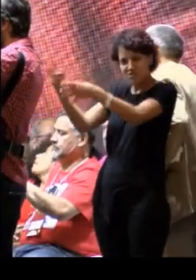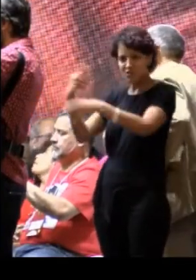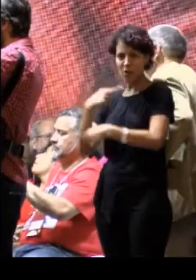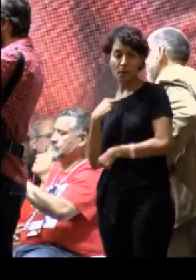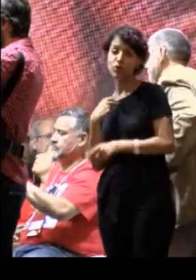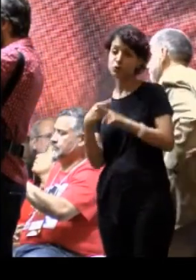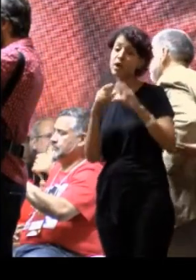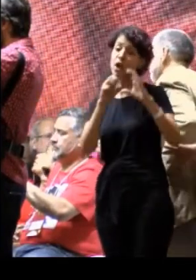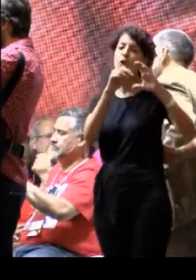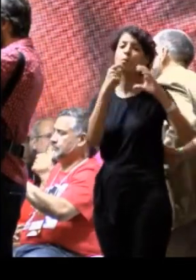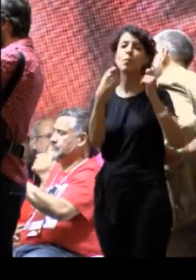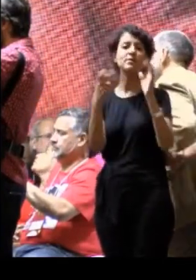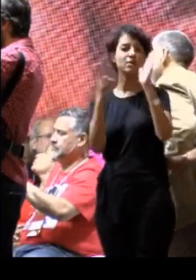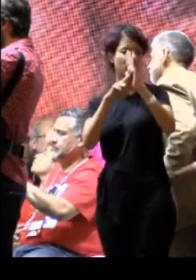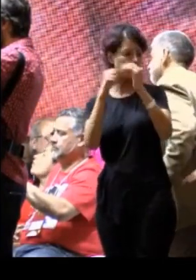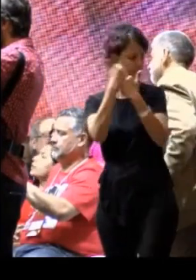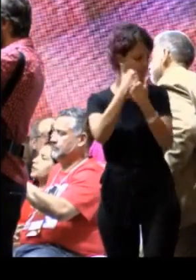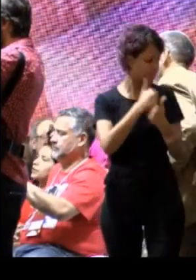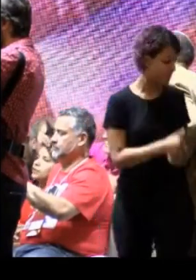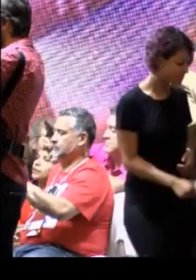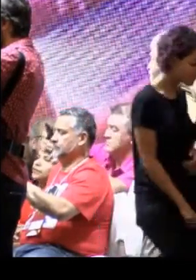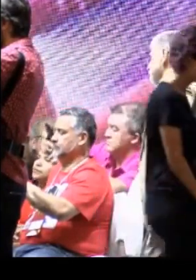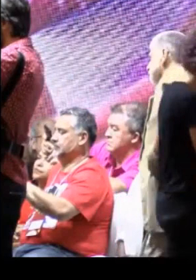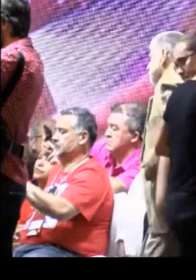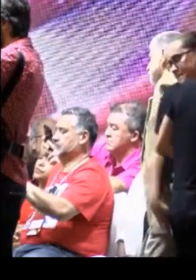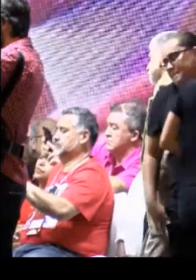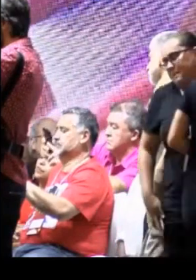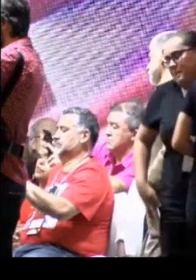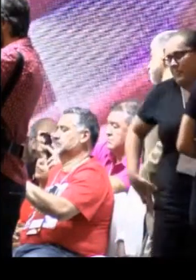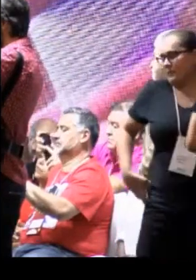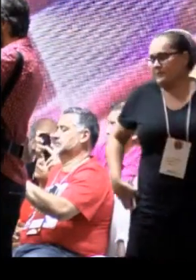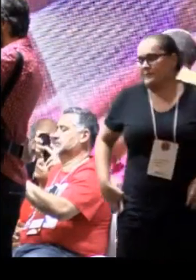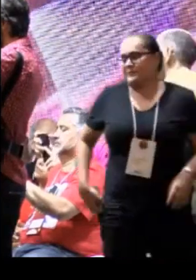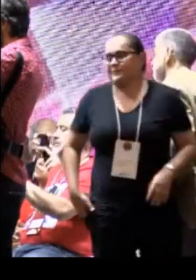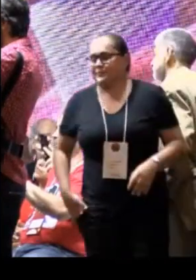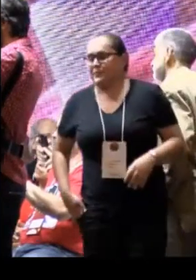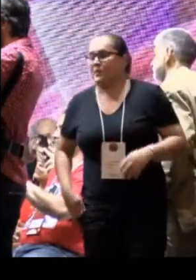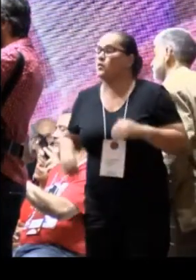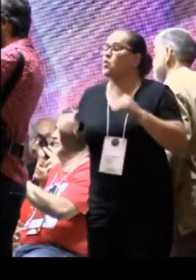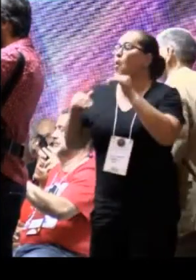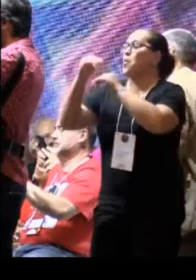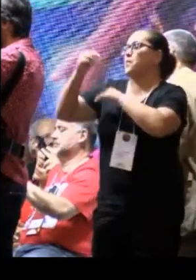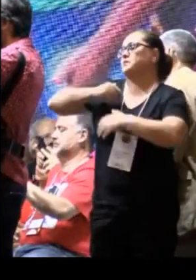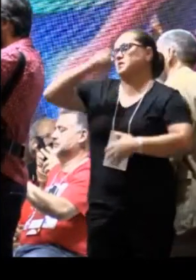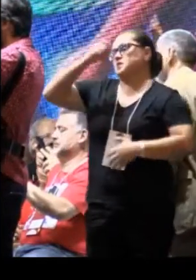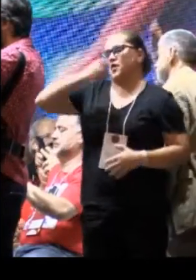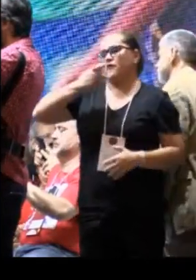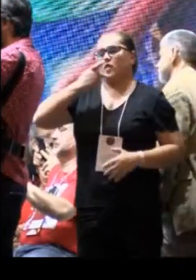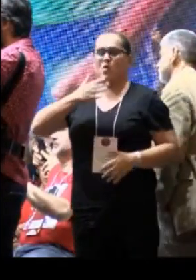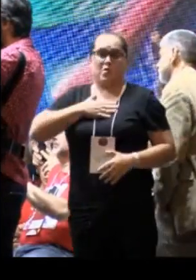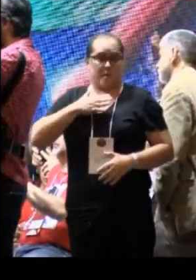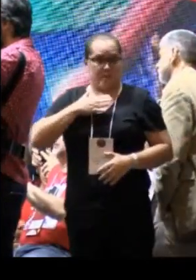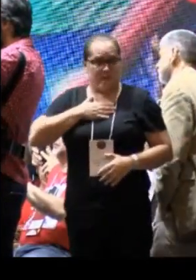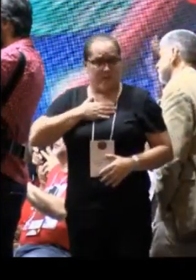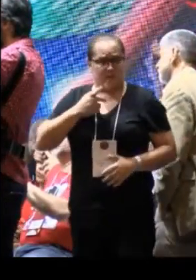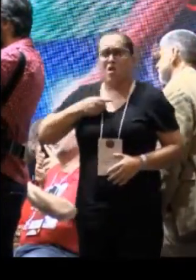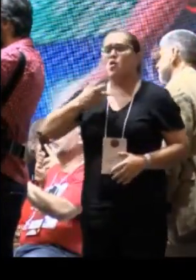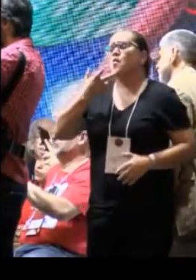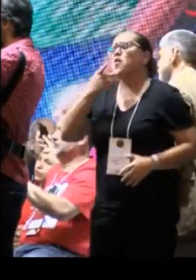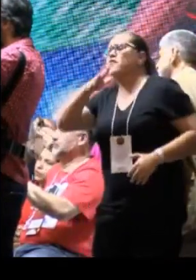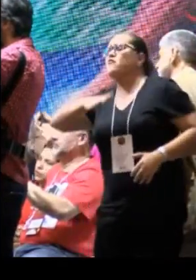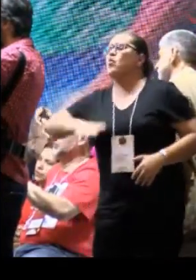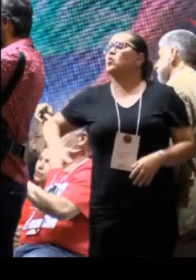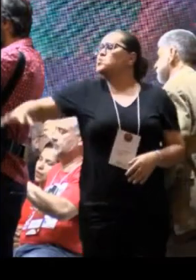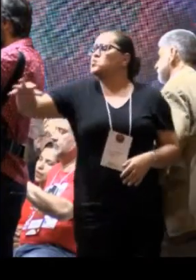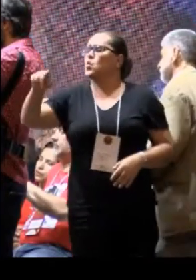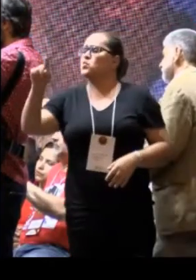reconhecer que mentiu durante todo o processo de acusação que fizeram a mim. E eu ainda continuo desafiando